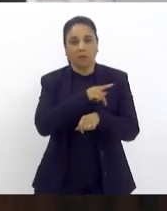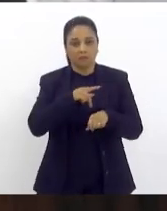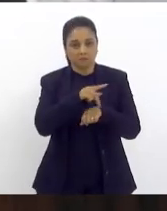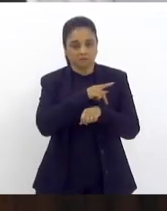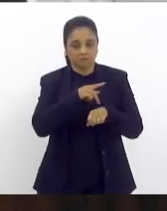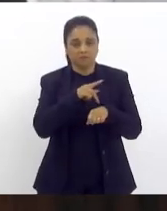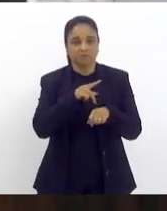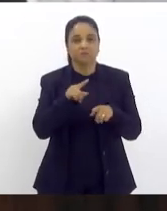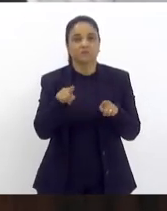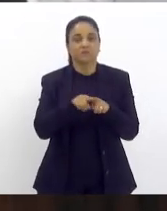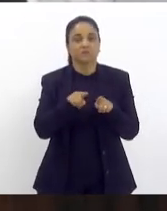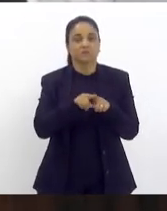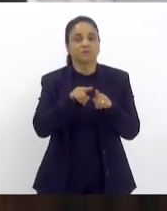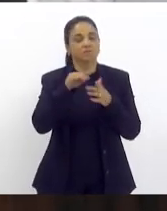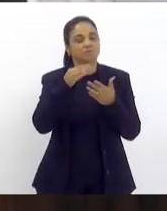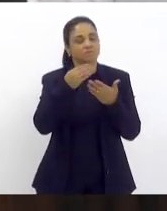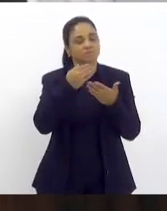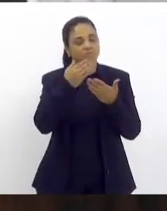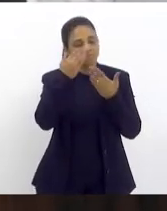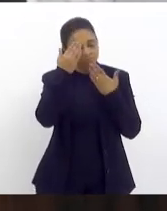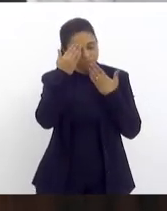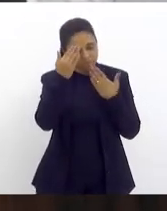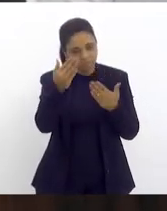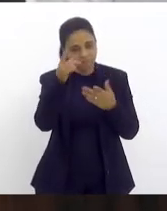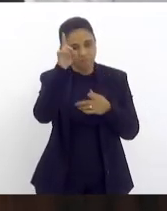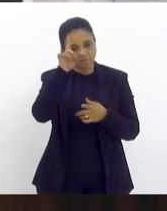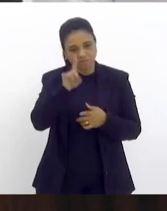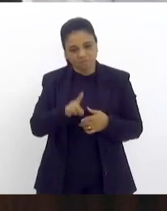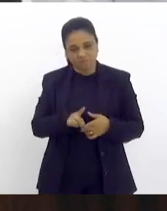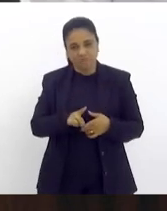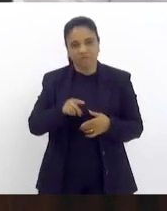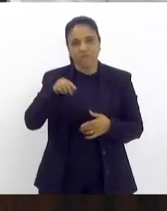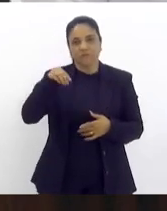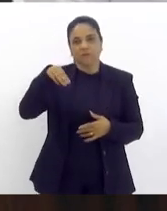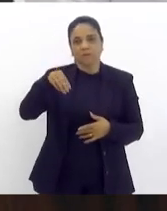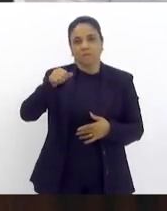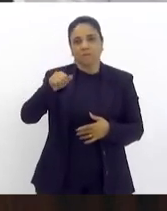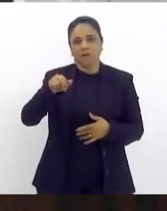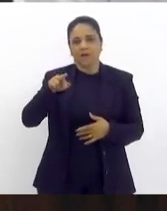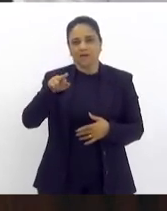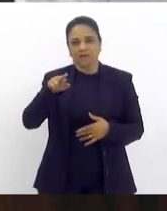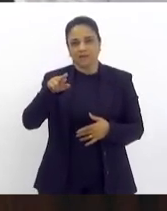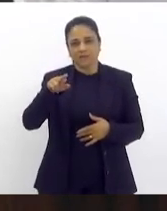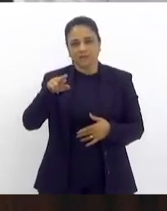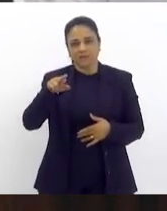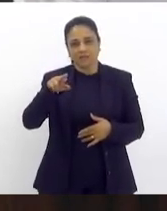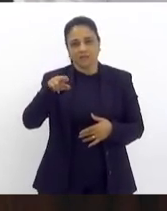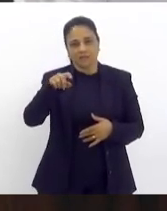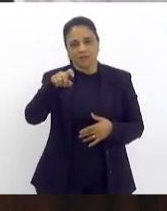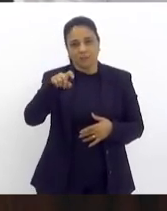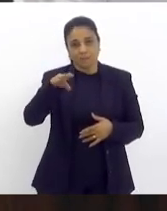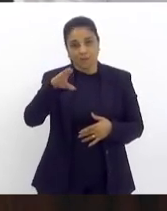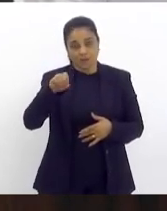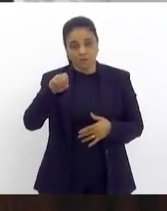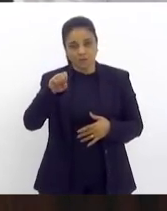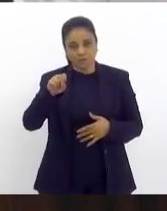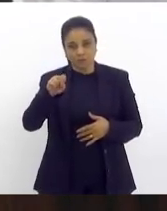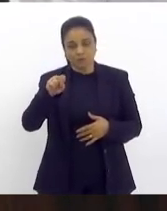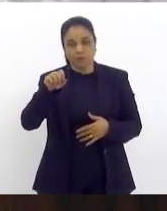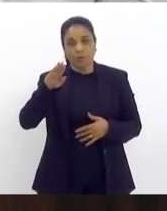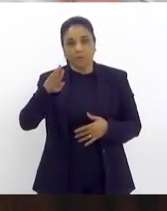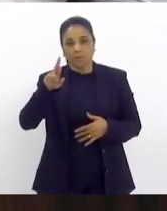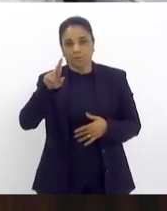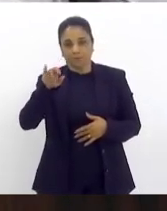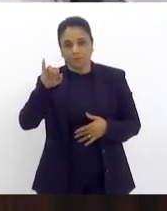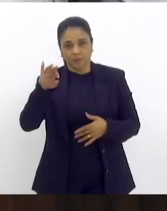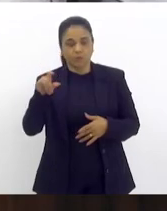Agradecer o diretor dessa casa, querido amigo Dr. Marcos Brito, assessor especial da presidência, querido